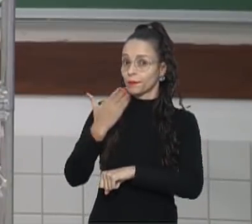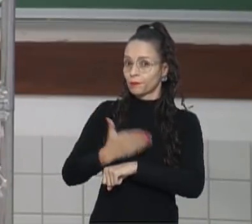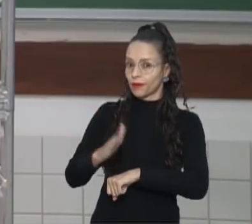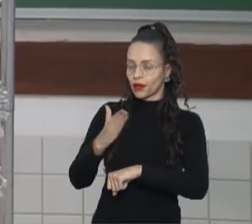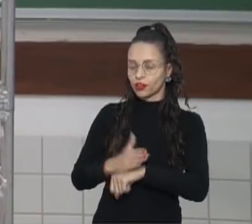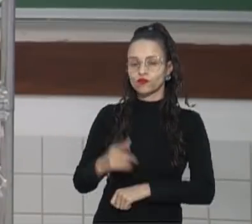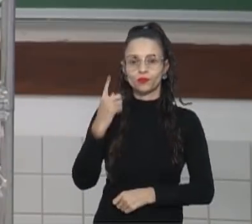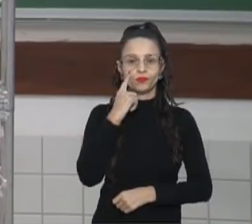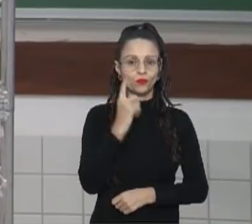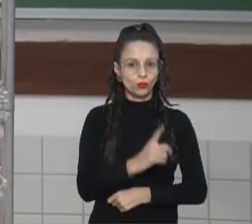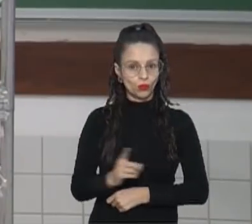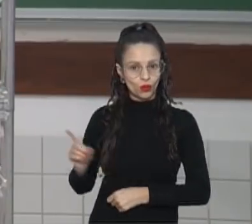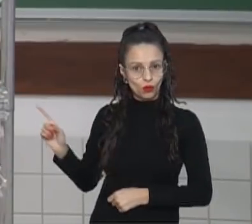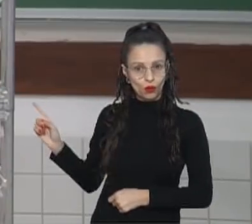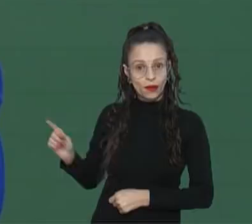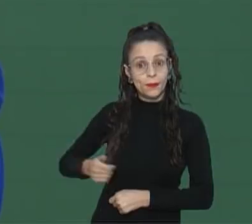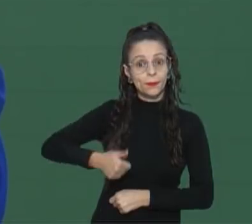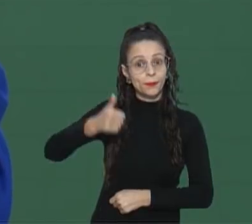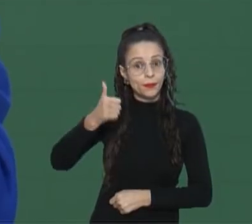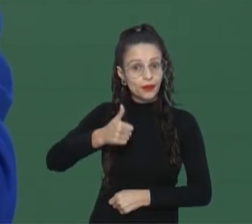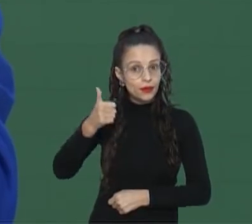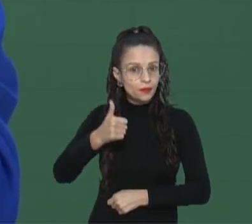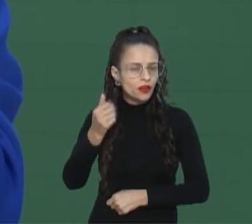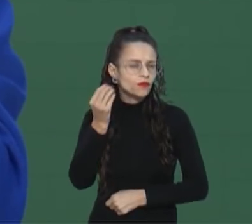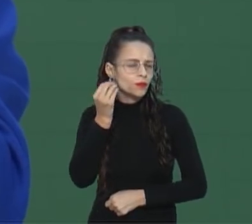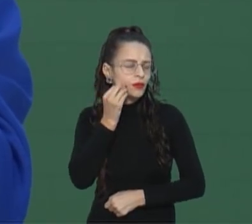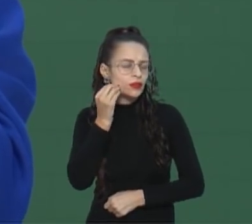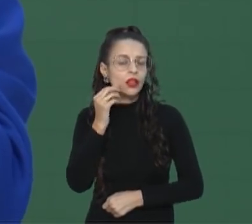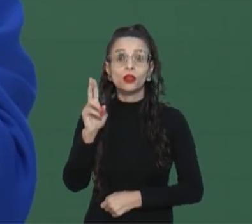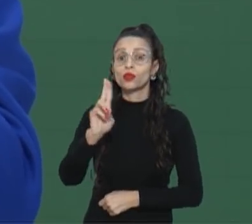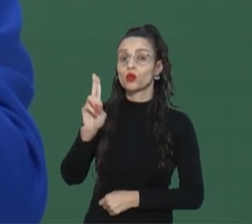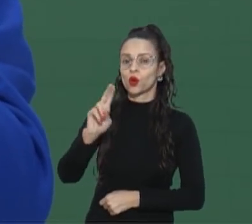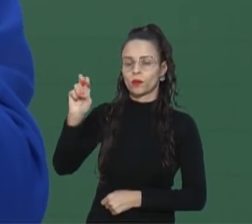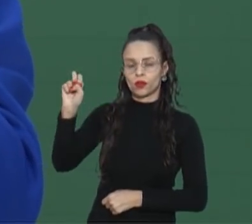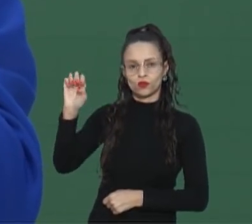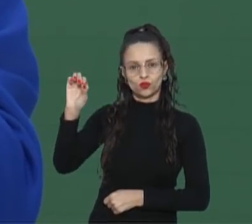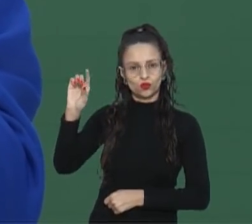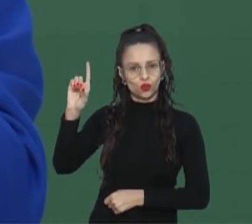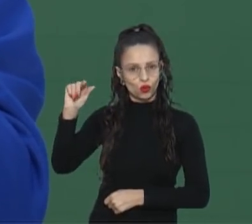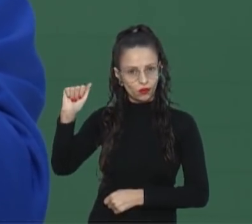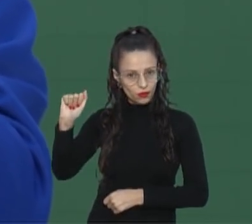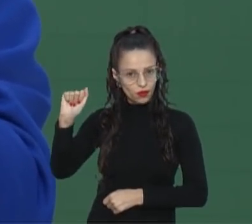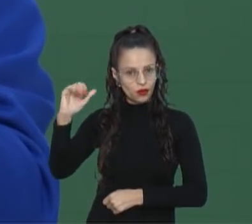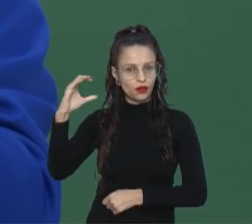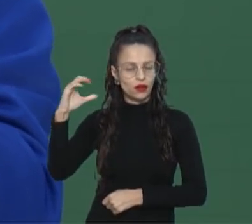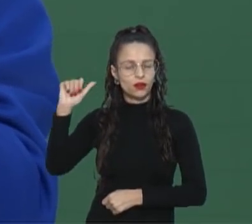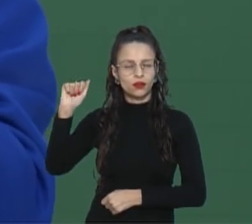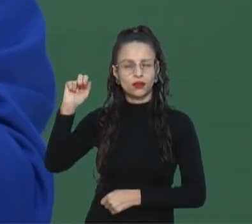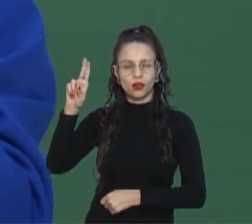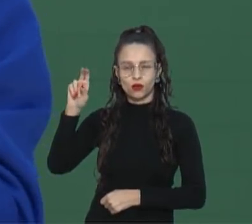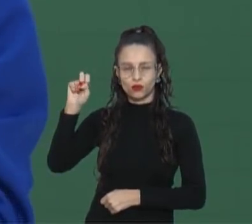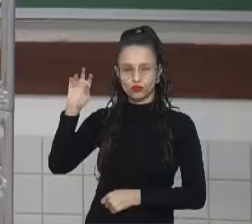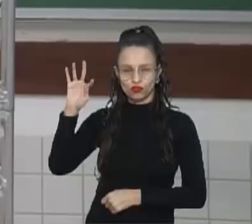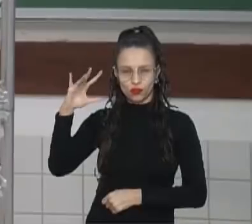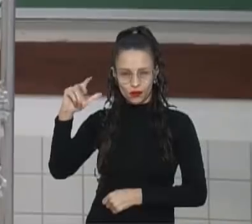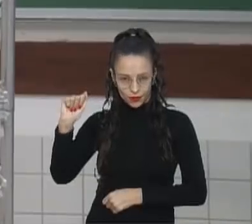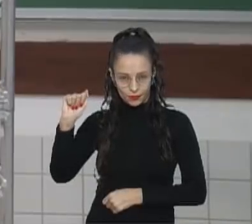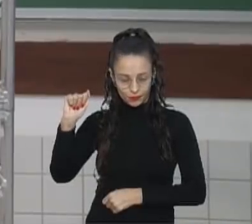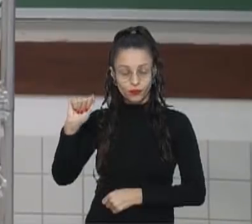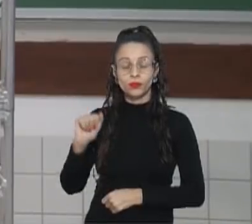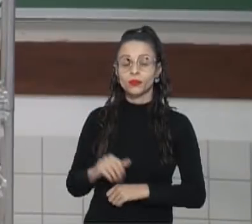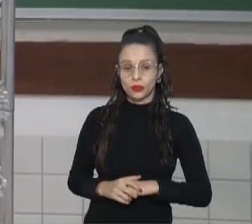que nós vamos testar chama-se soda cáustica. A fórmula dela é NaOH, hidróxido de